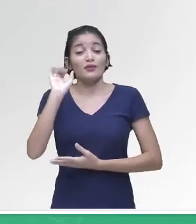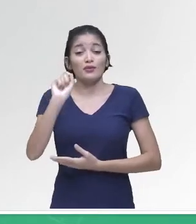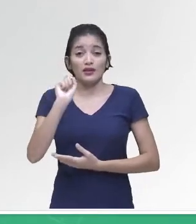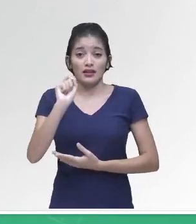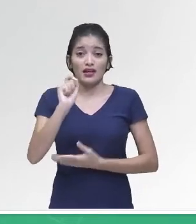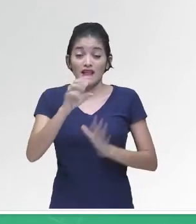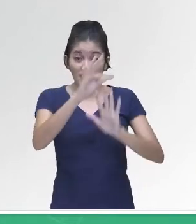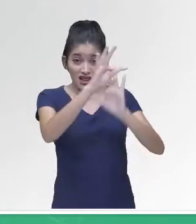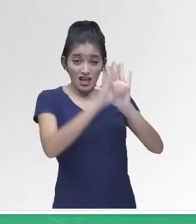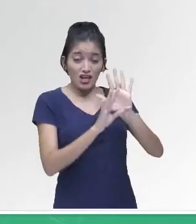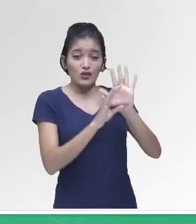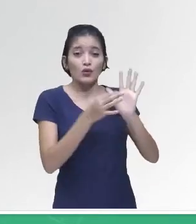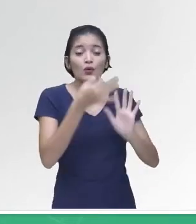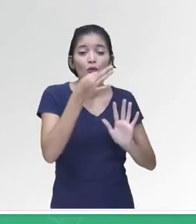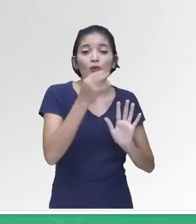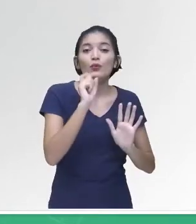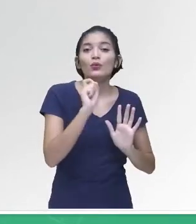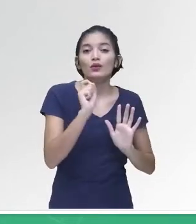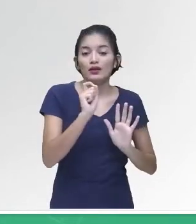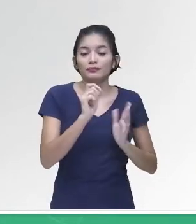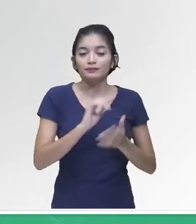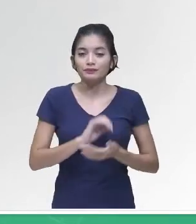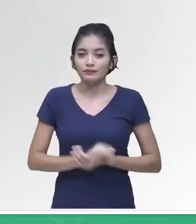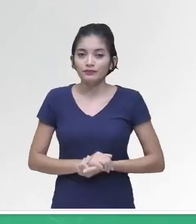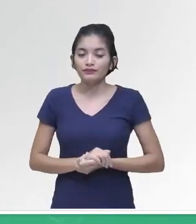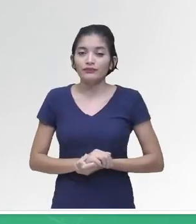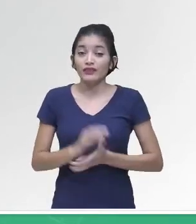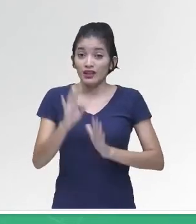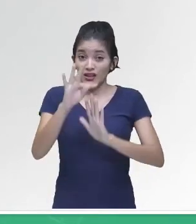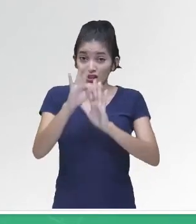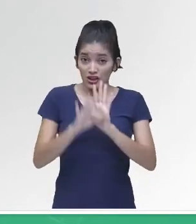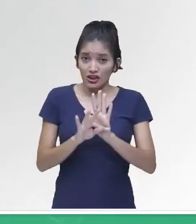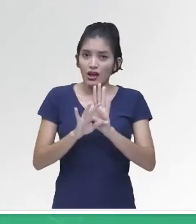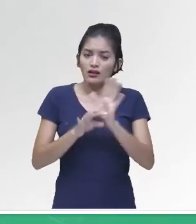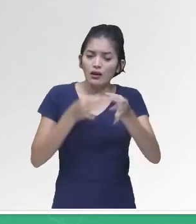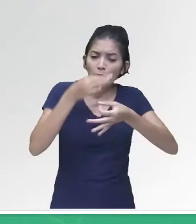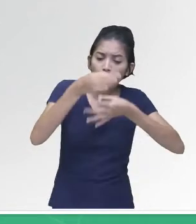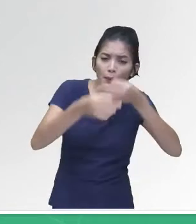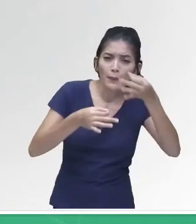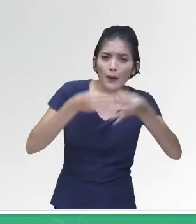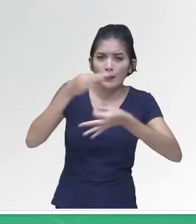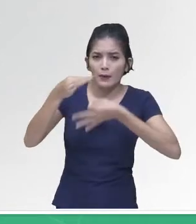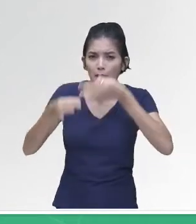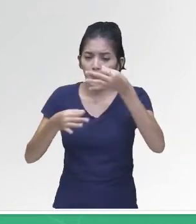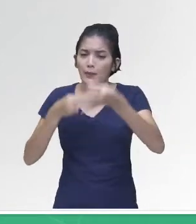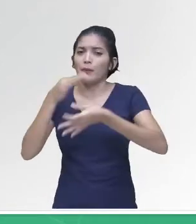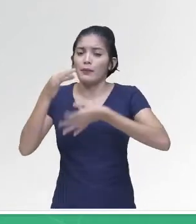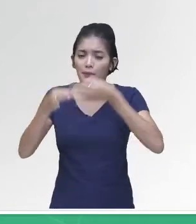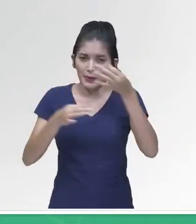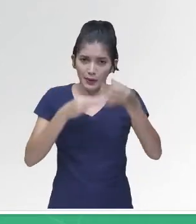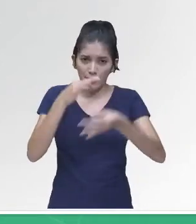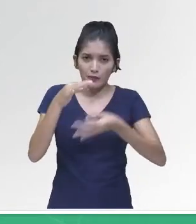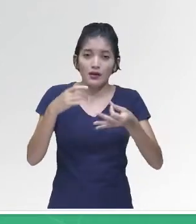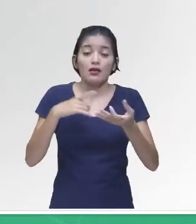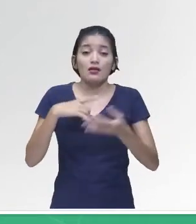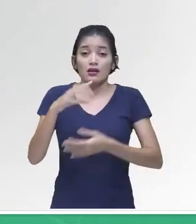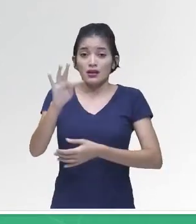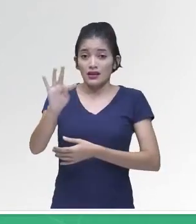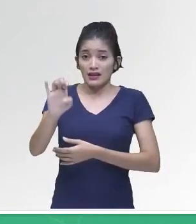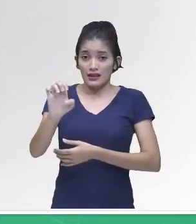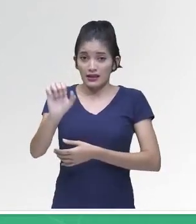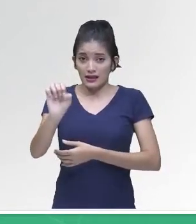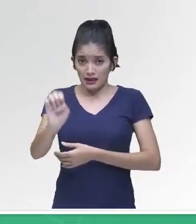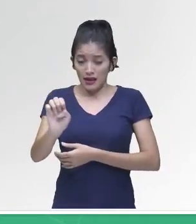meu texto de opinião é um texto que é do tipo argumentativo, ou seja, ele traz uma tese